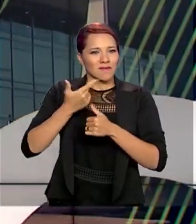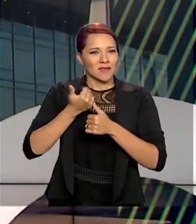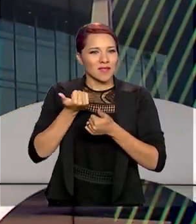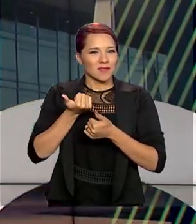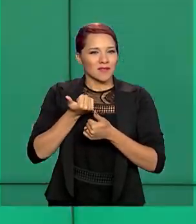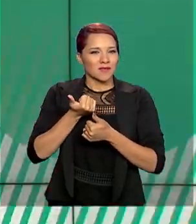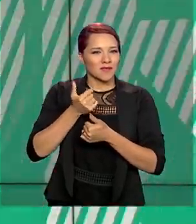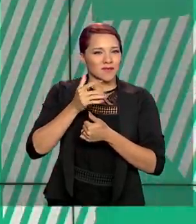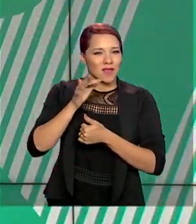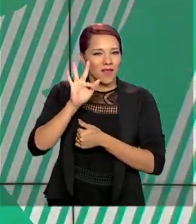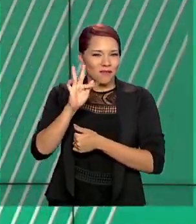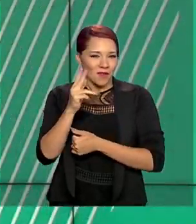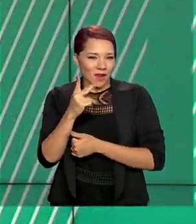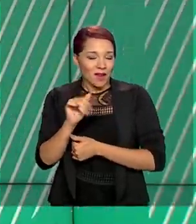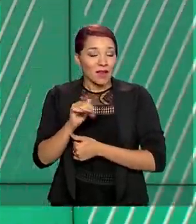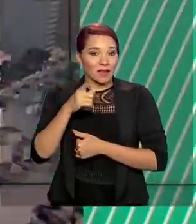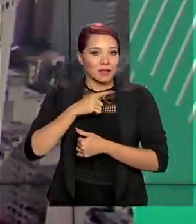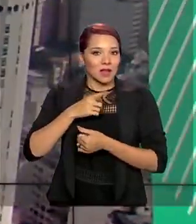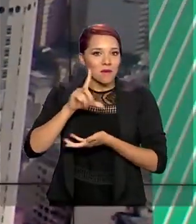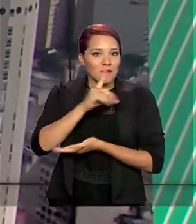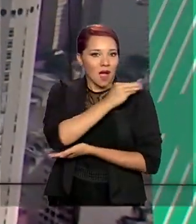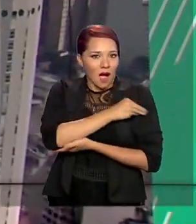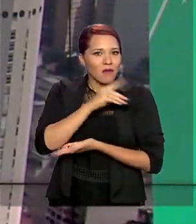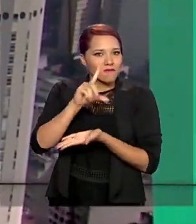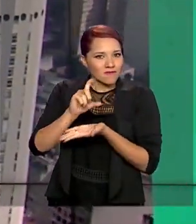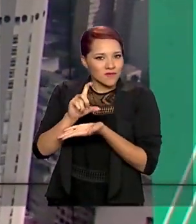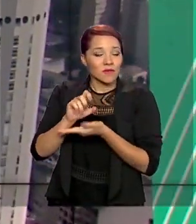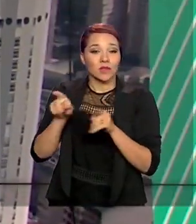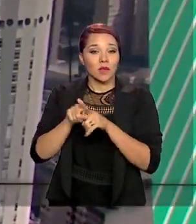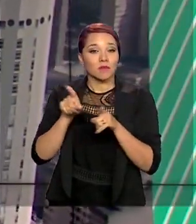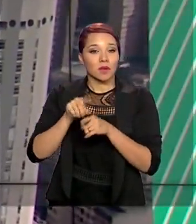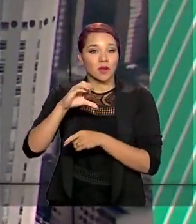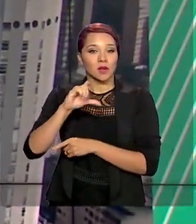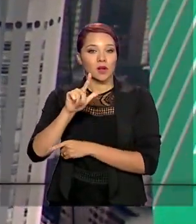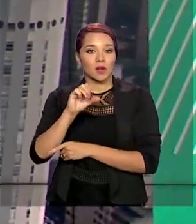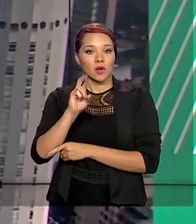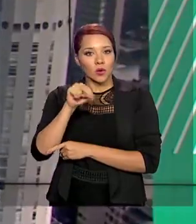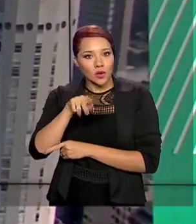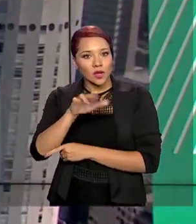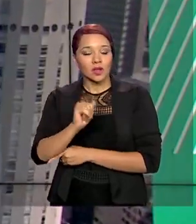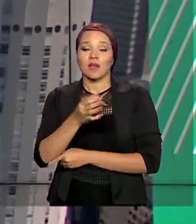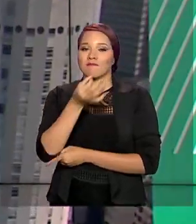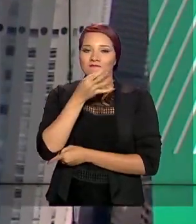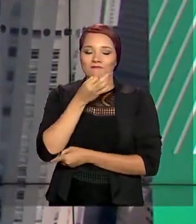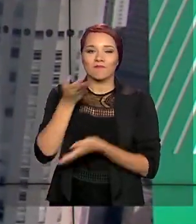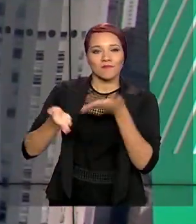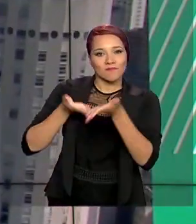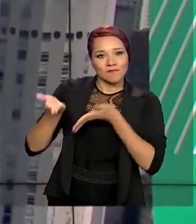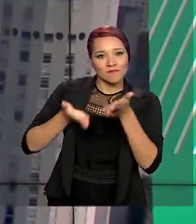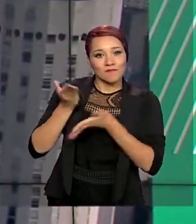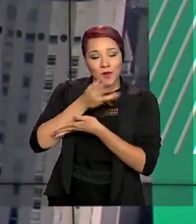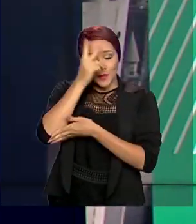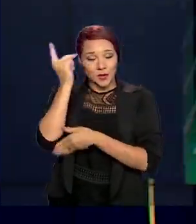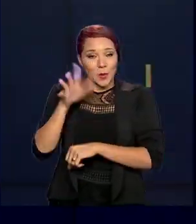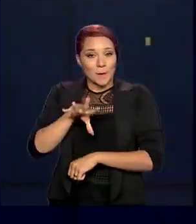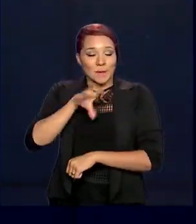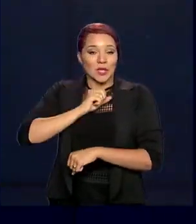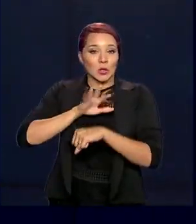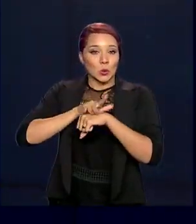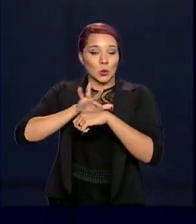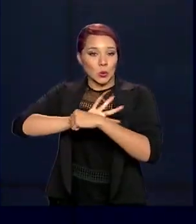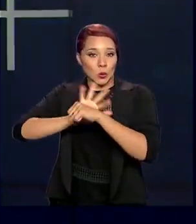aumentaram a produção de álcool em gel e de cloroquina, medicamento utilizado no tratamento de pacientes com Covid-19